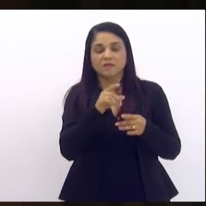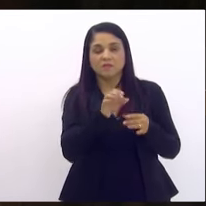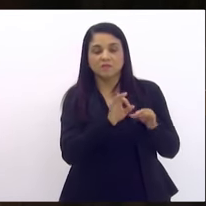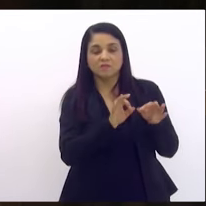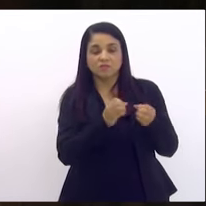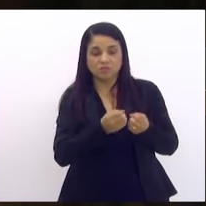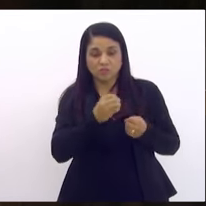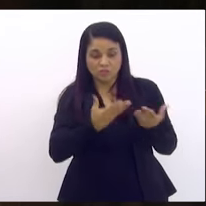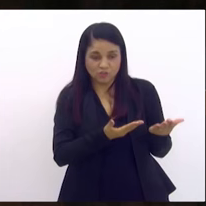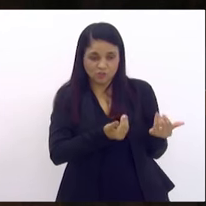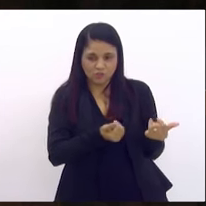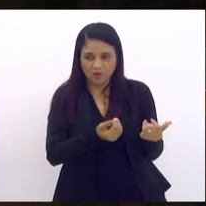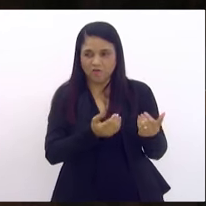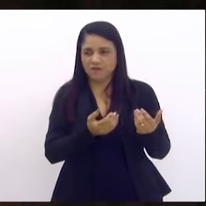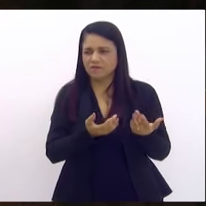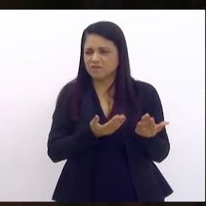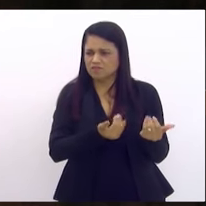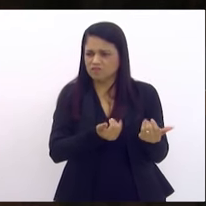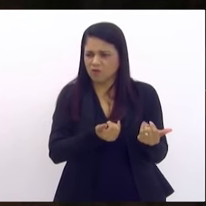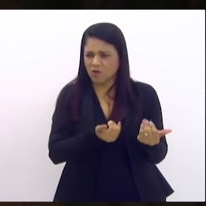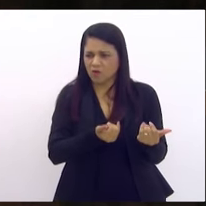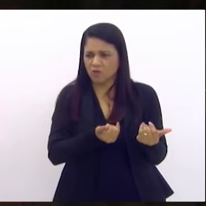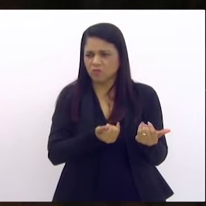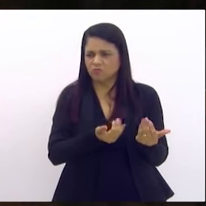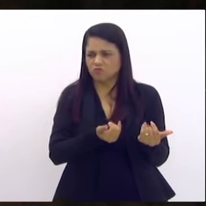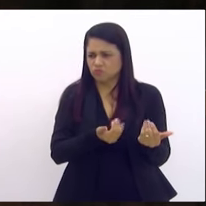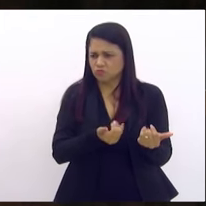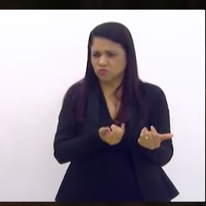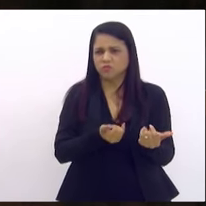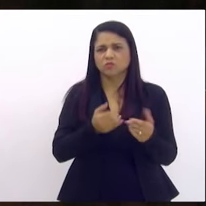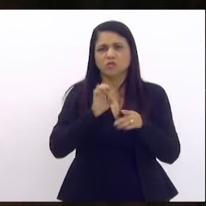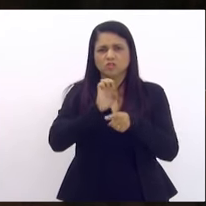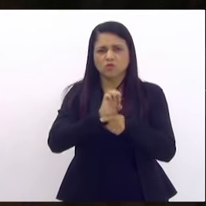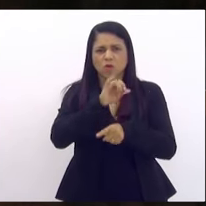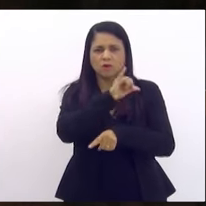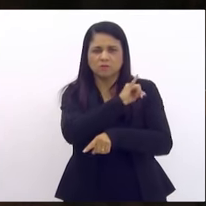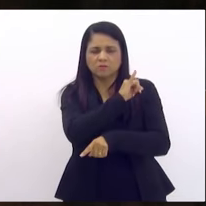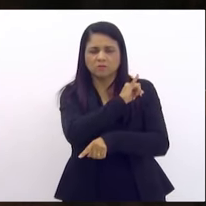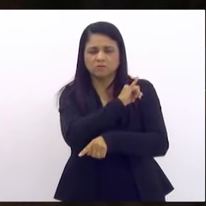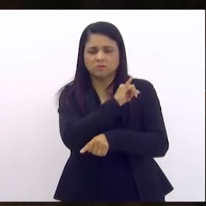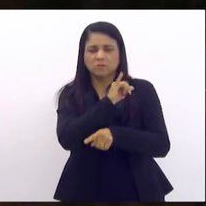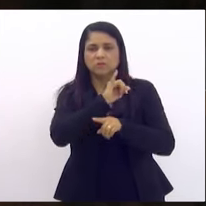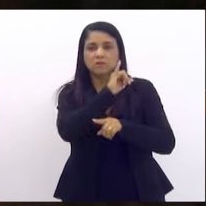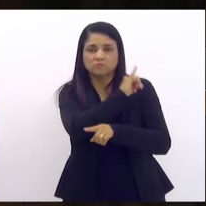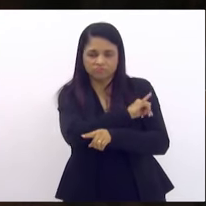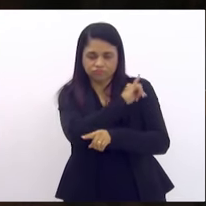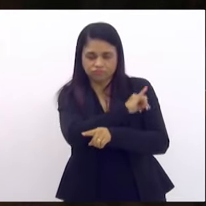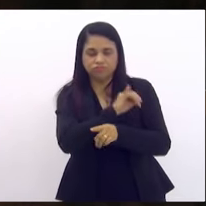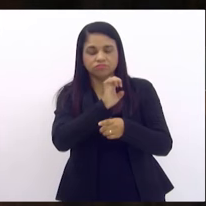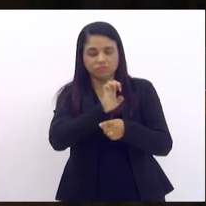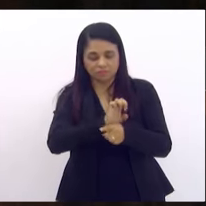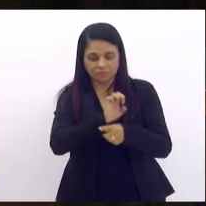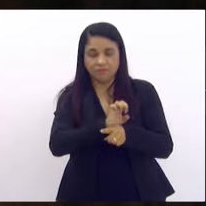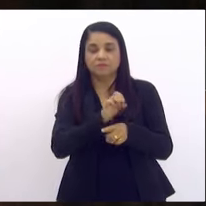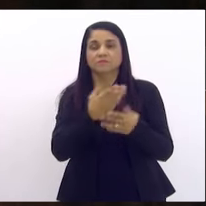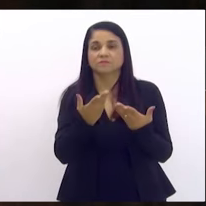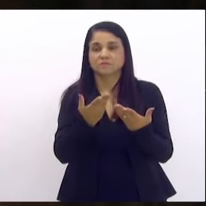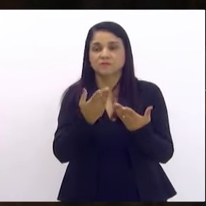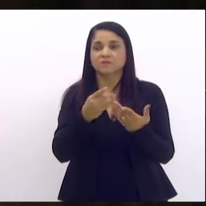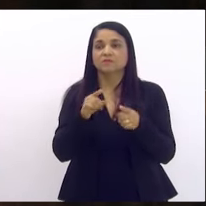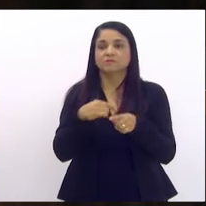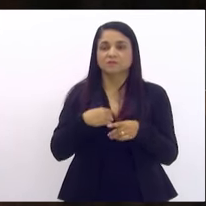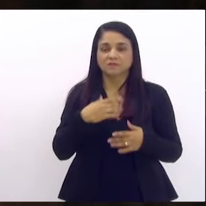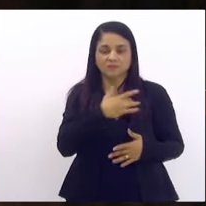escolas estaduais do Estado do Rio de Janeiro pareceres das comissões de constituição e justiça pela constitucionalidade com emenda de